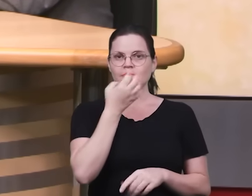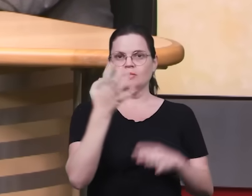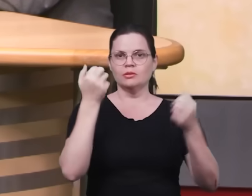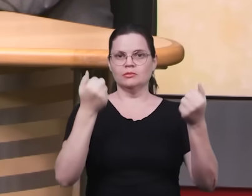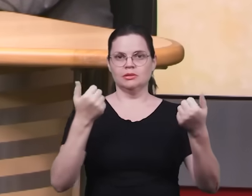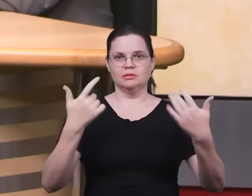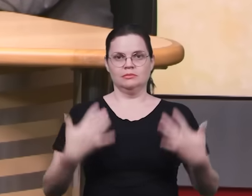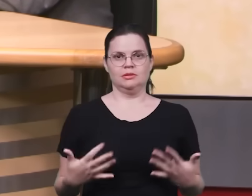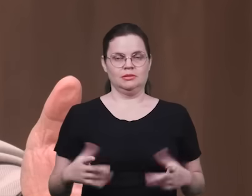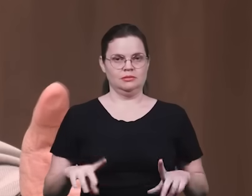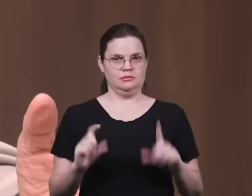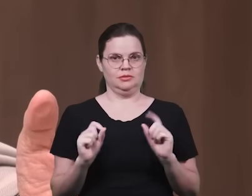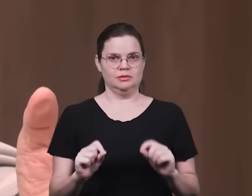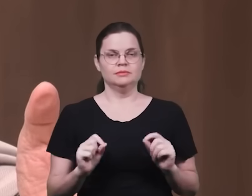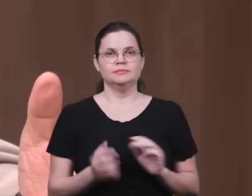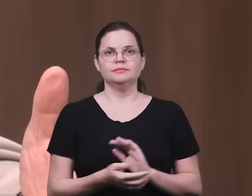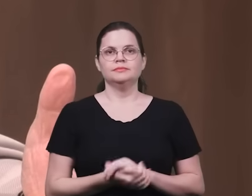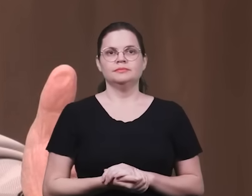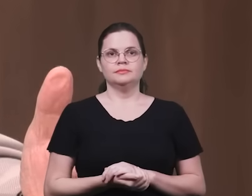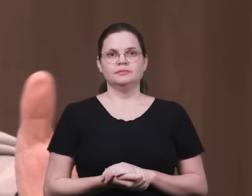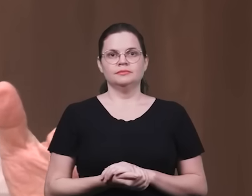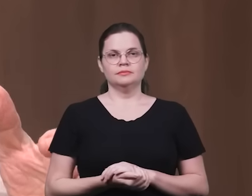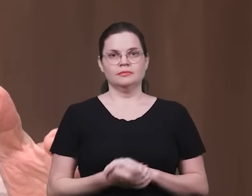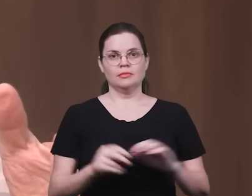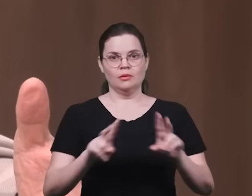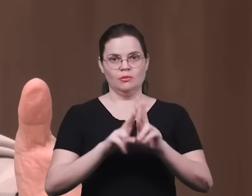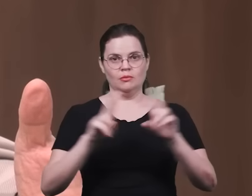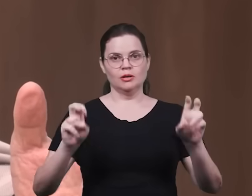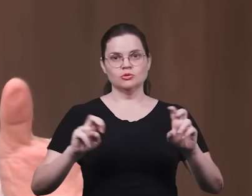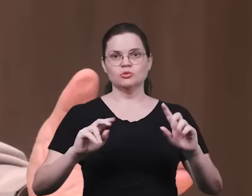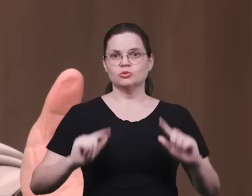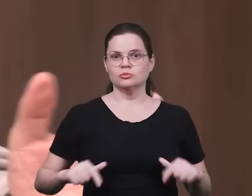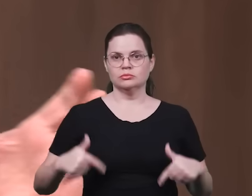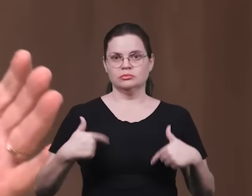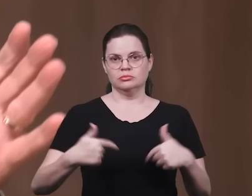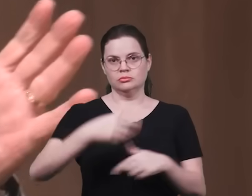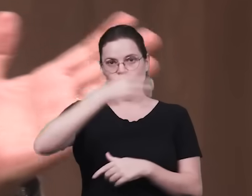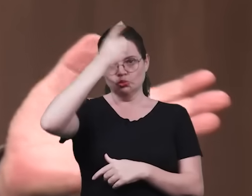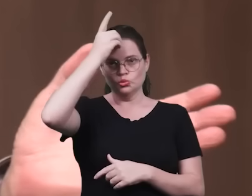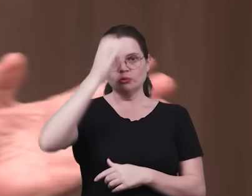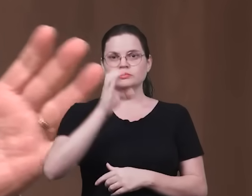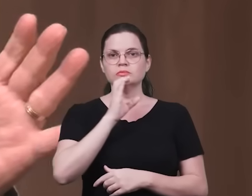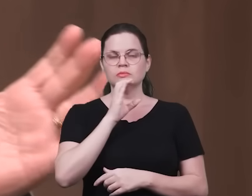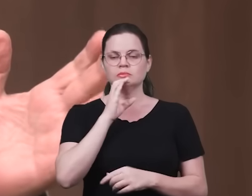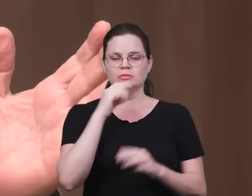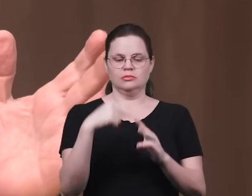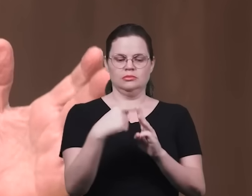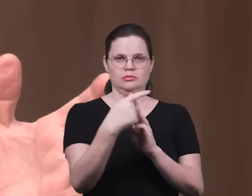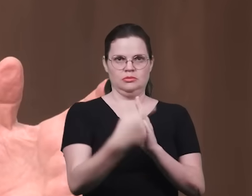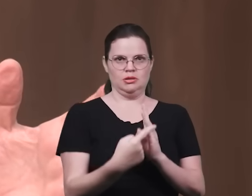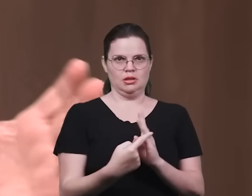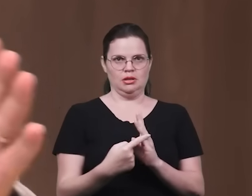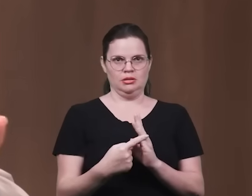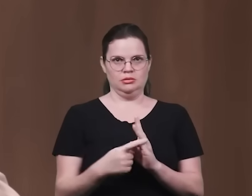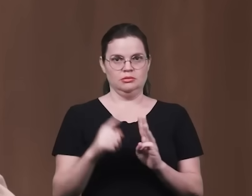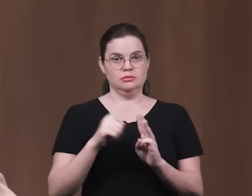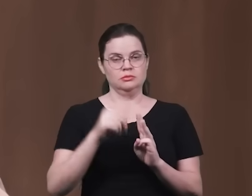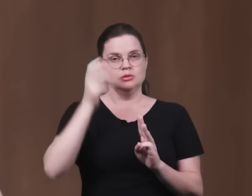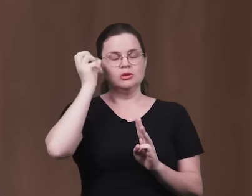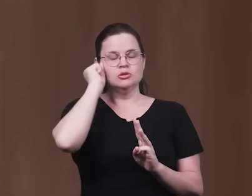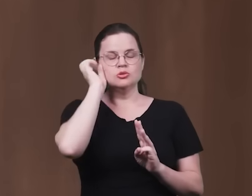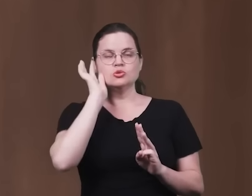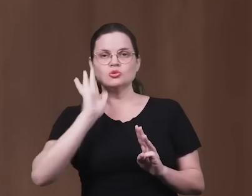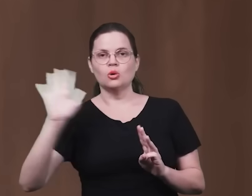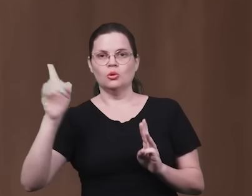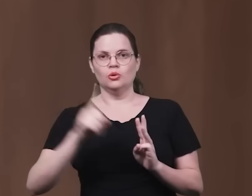explicado que a manifestação do dom de ciência se dá dessas três formas, como acabamos de dizer aqui, por sonho,